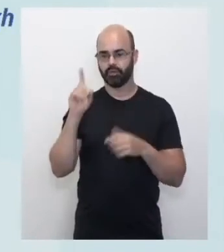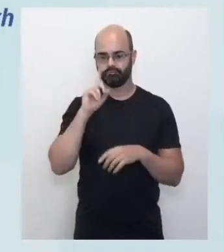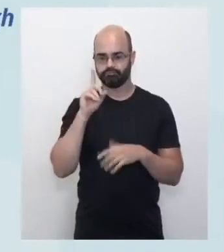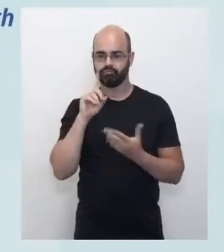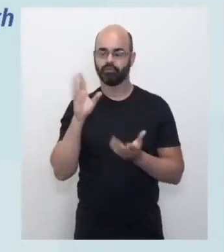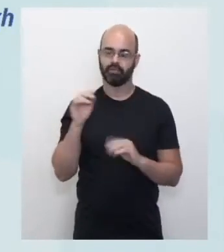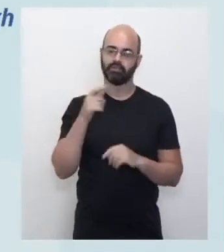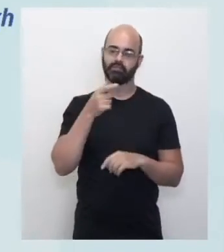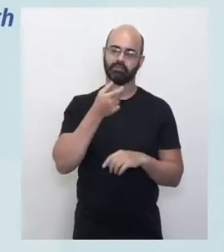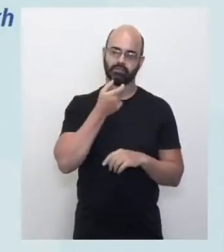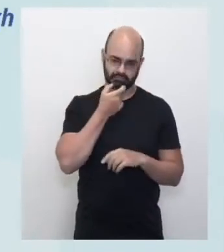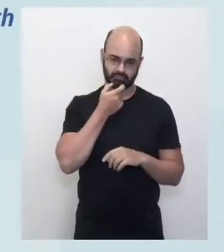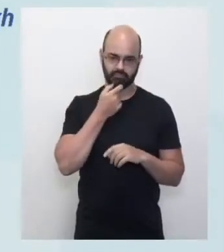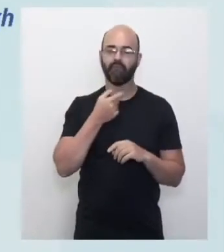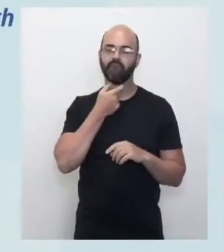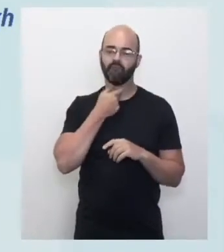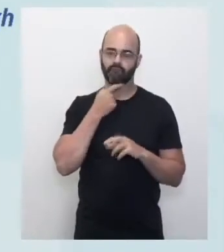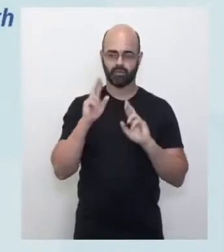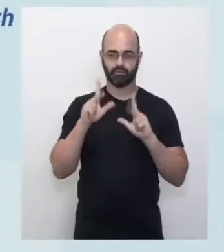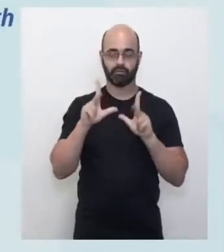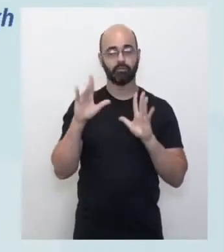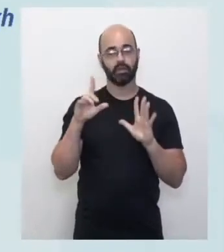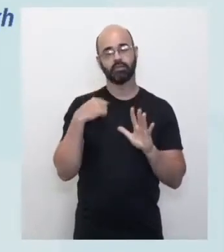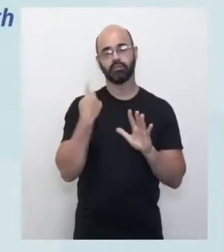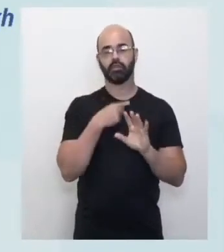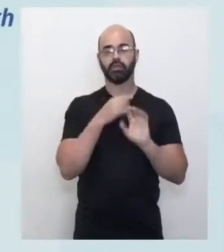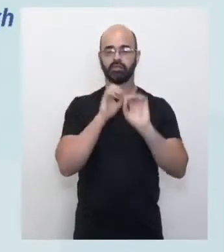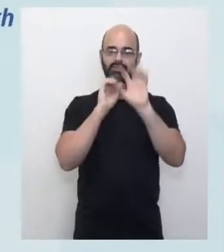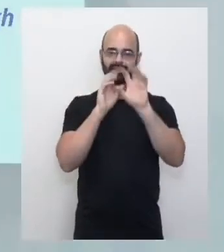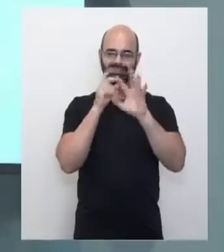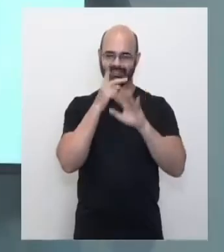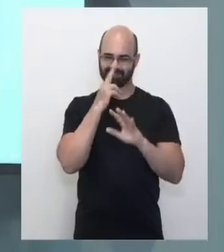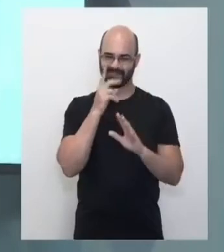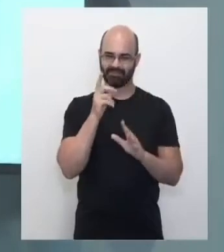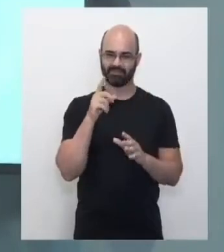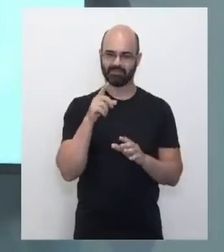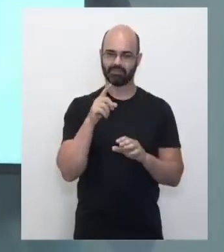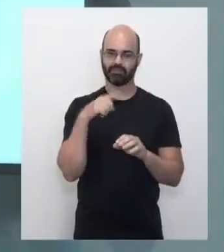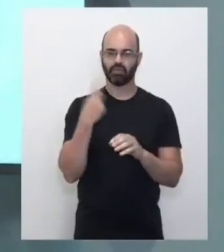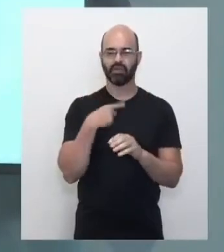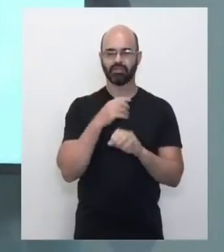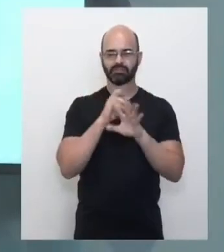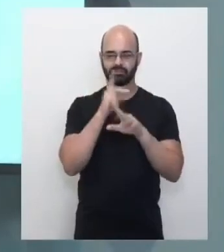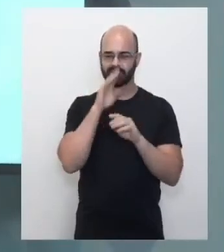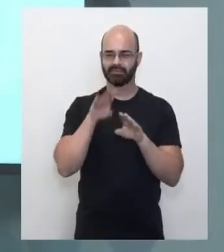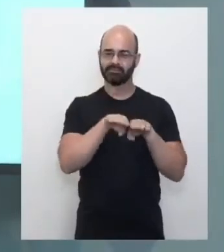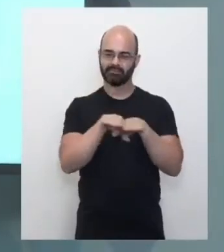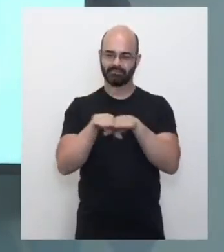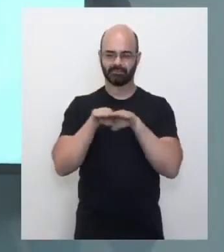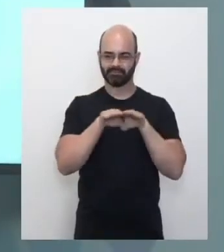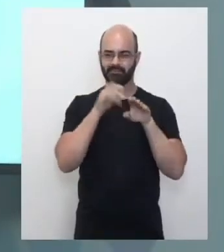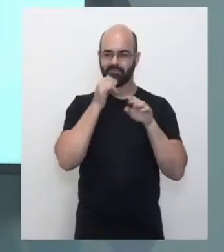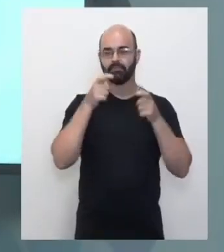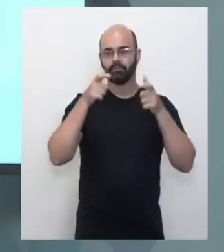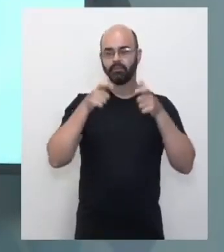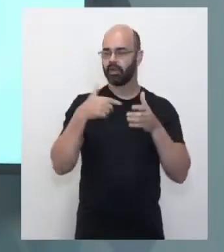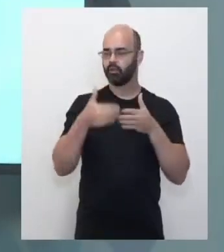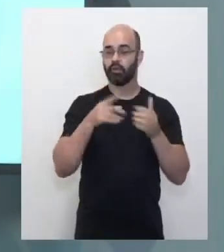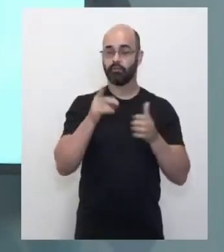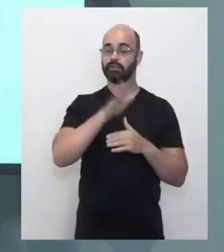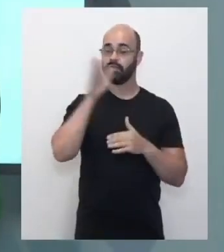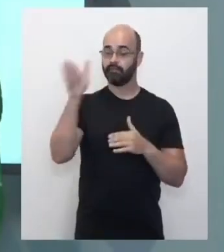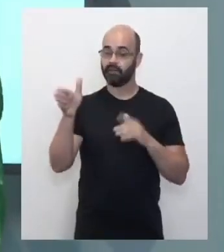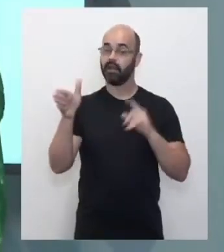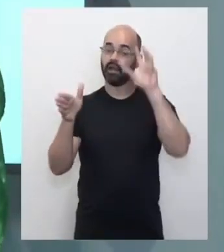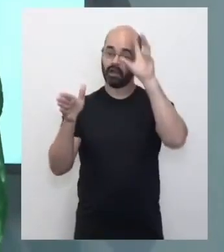a gente tenta ensinar para vocês o que a gente chama de Standard English, o que é? O inglês que todo lugar que você vai ser entendido, então a